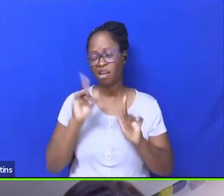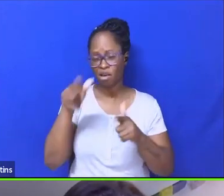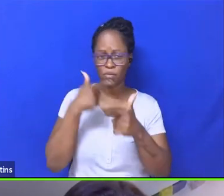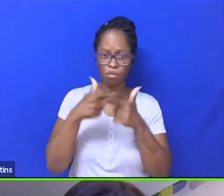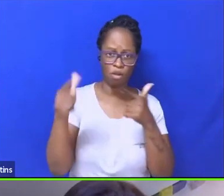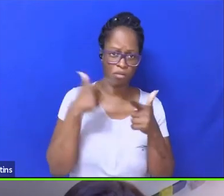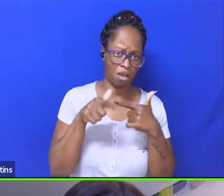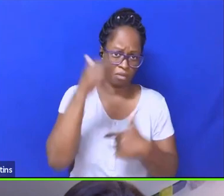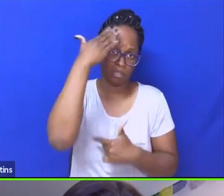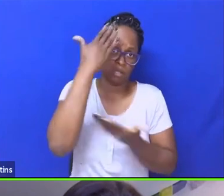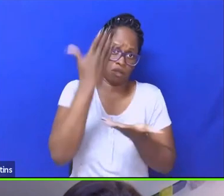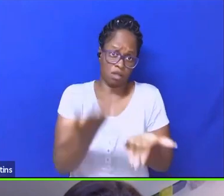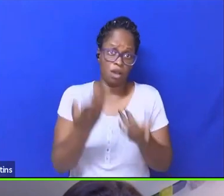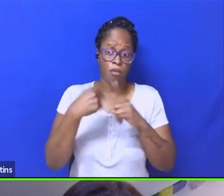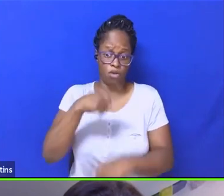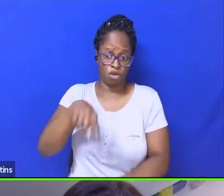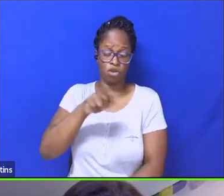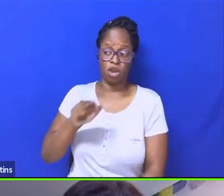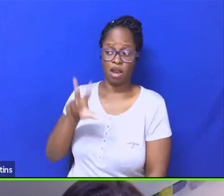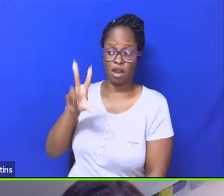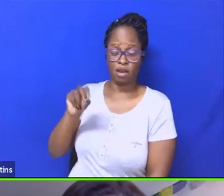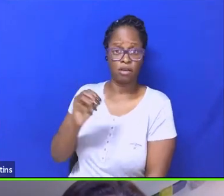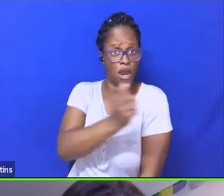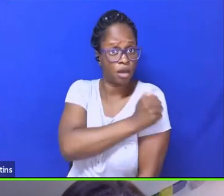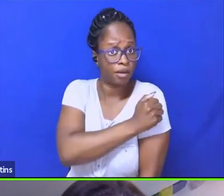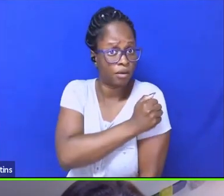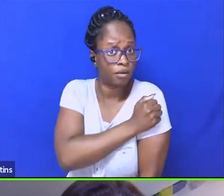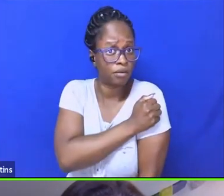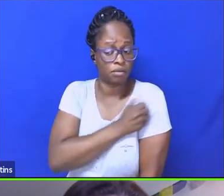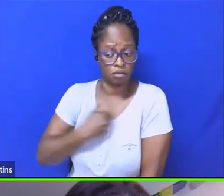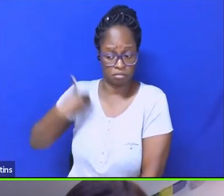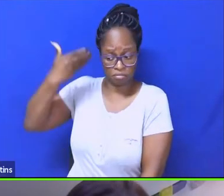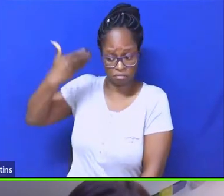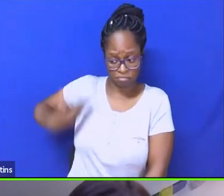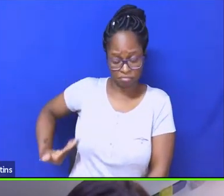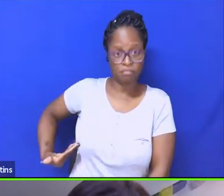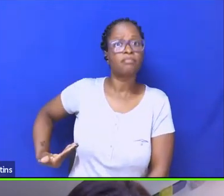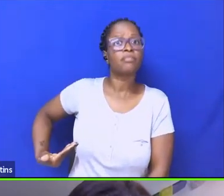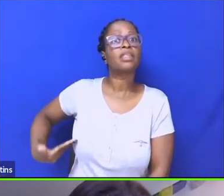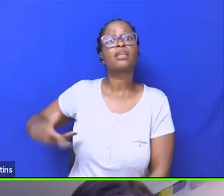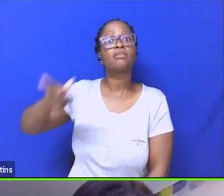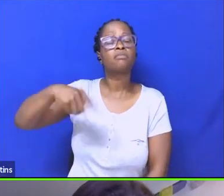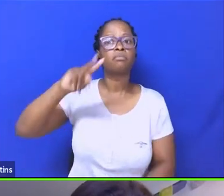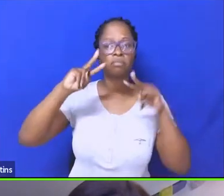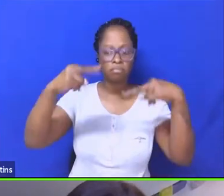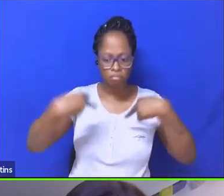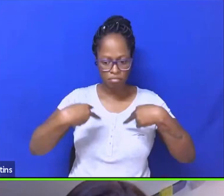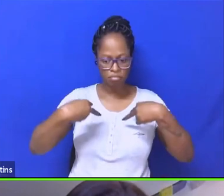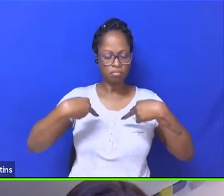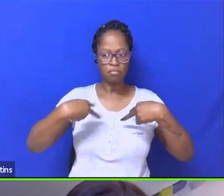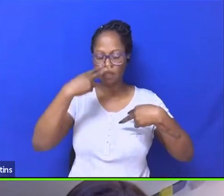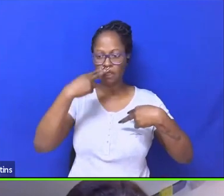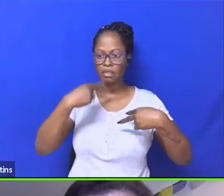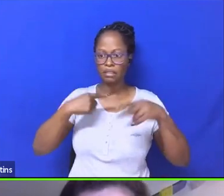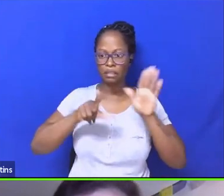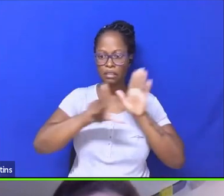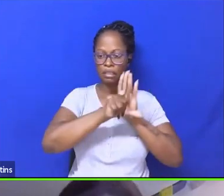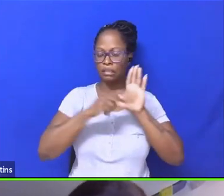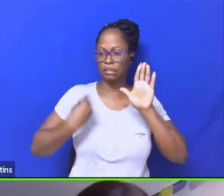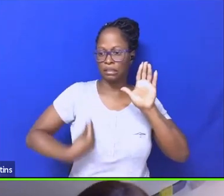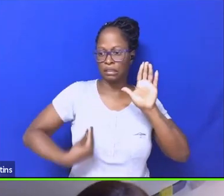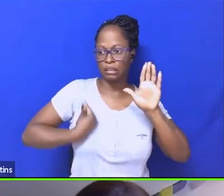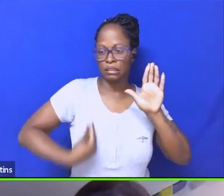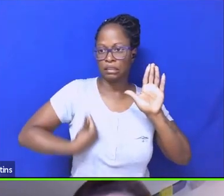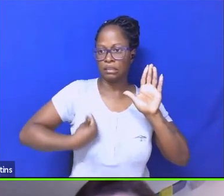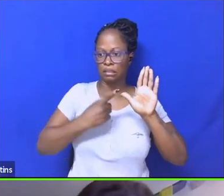como alumna não te vez enfrentada ao bem jurídico e a proteção do bem jurídico como que